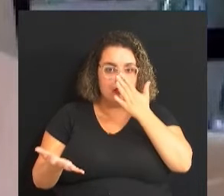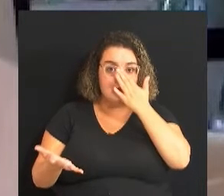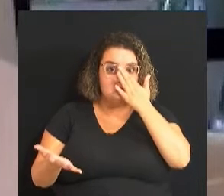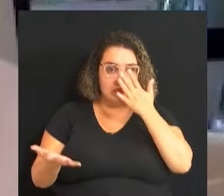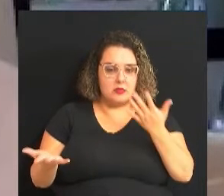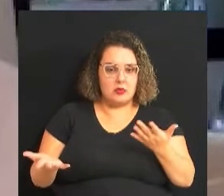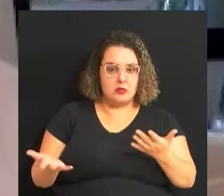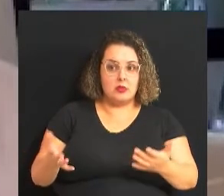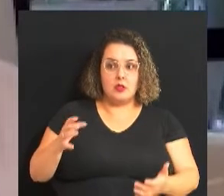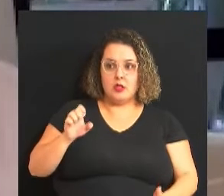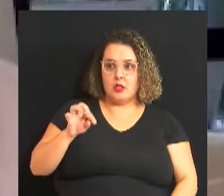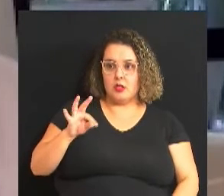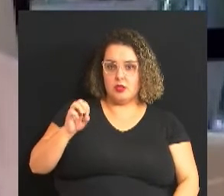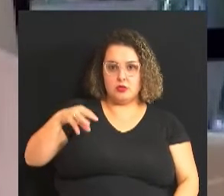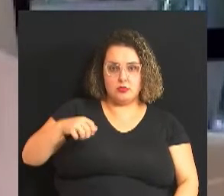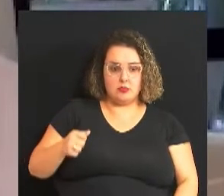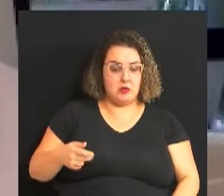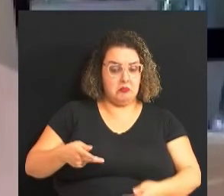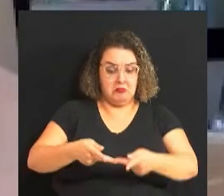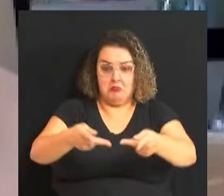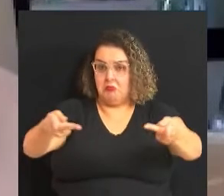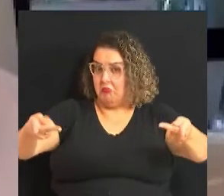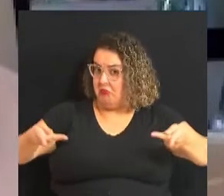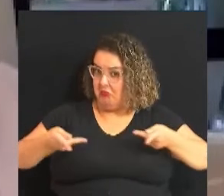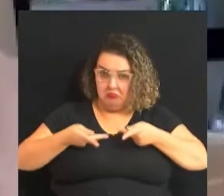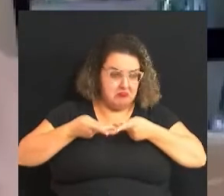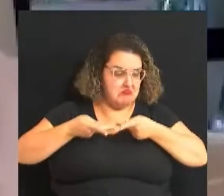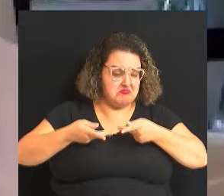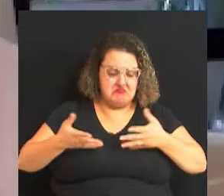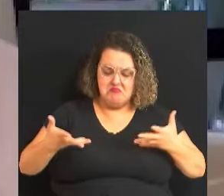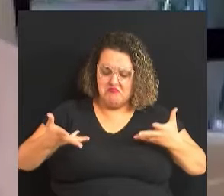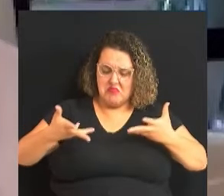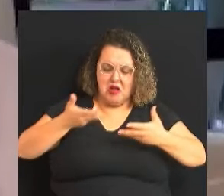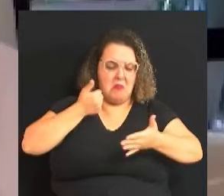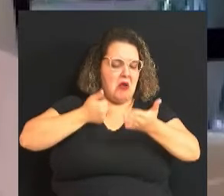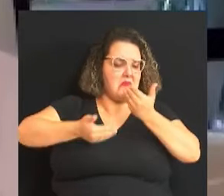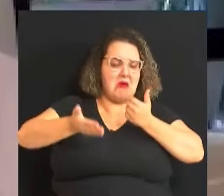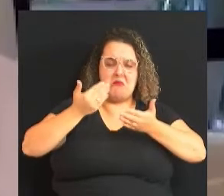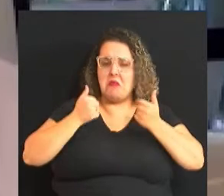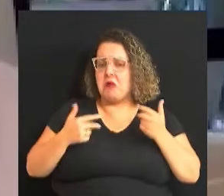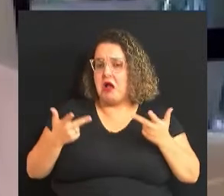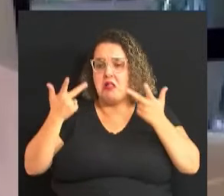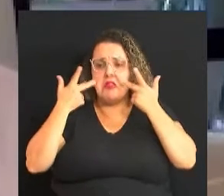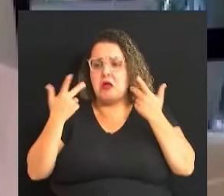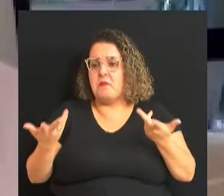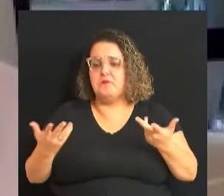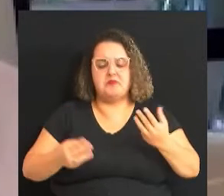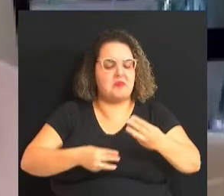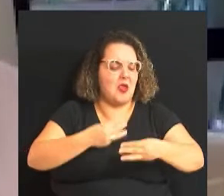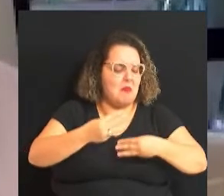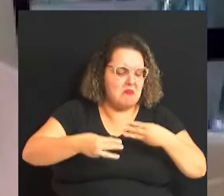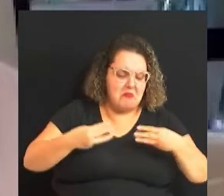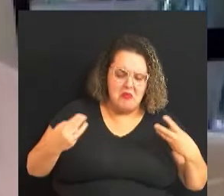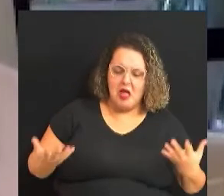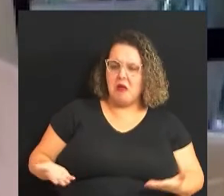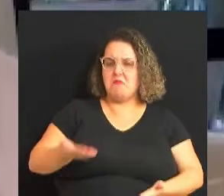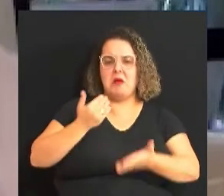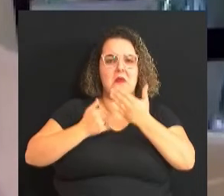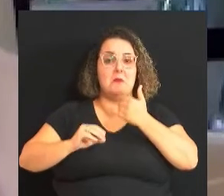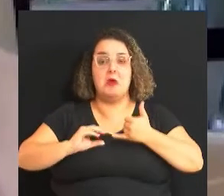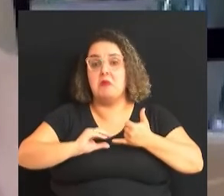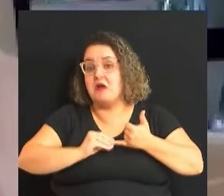pode ir à pizzaria com você, comer uma bela pizza, pode comer uma macarronada, pode comer uma